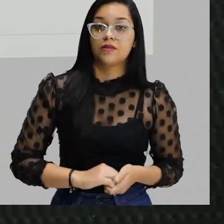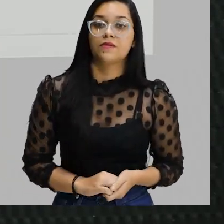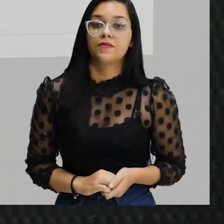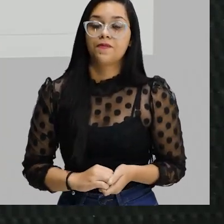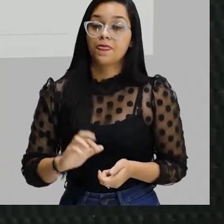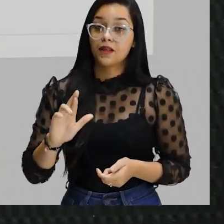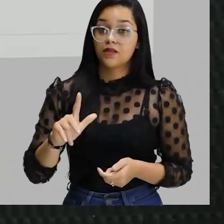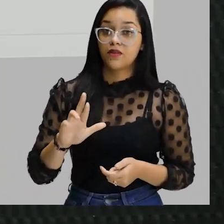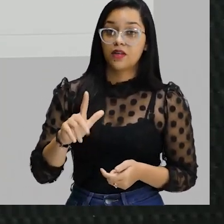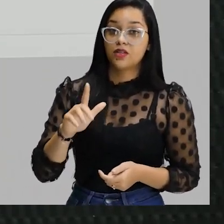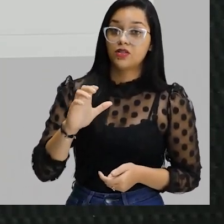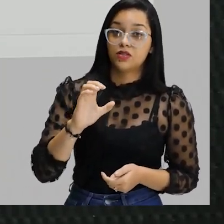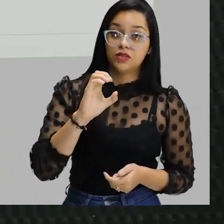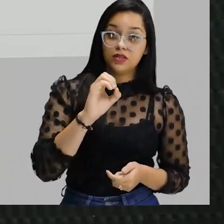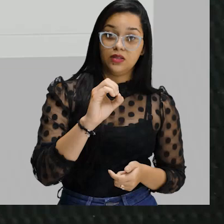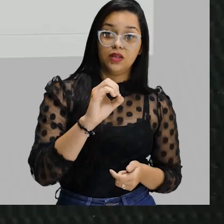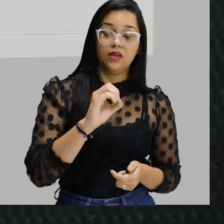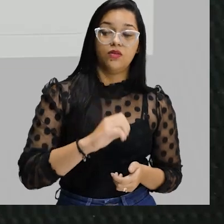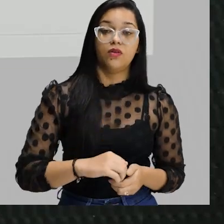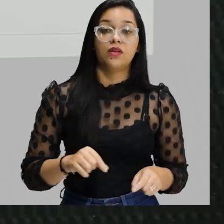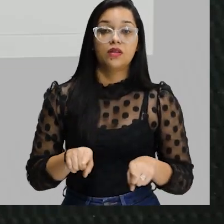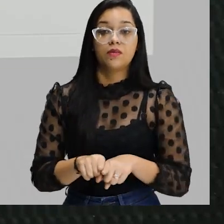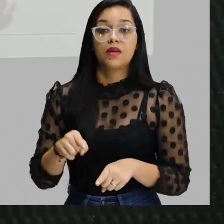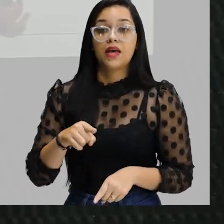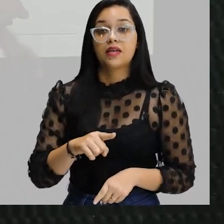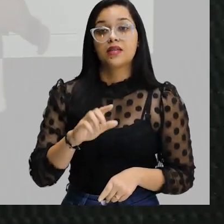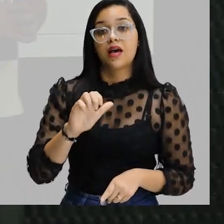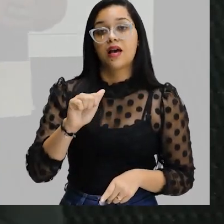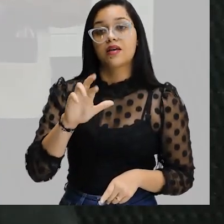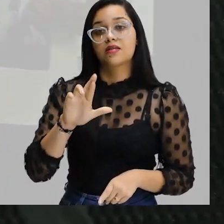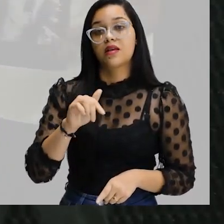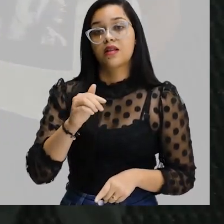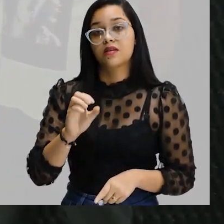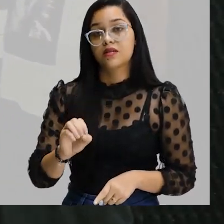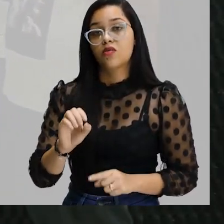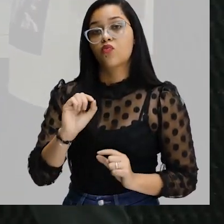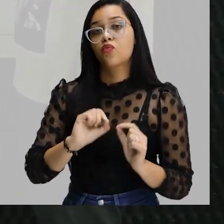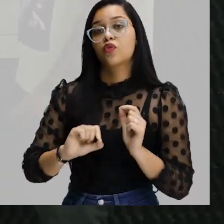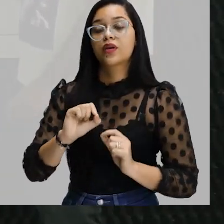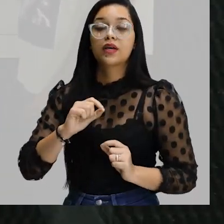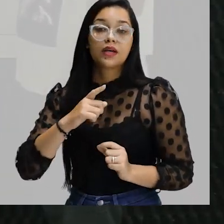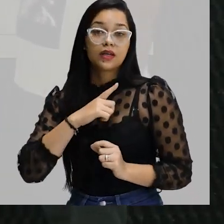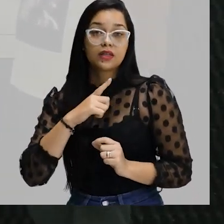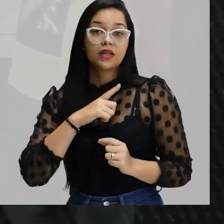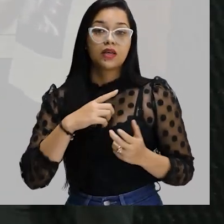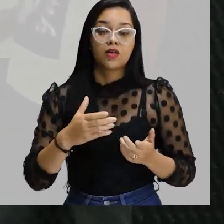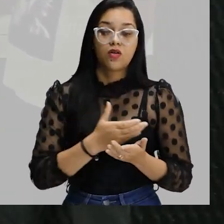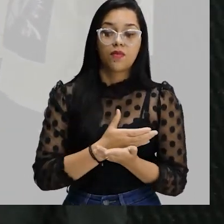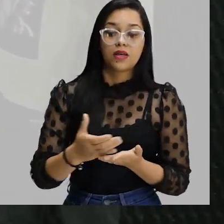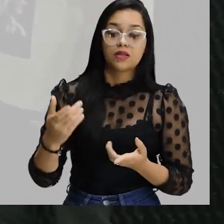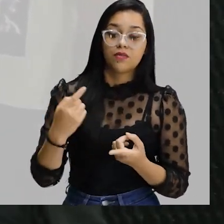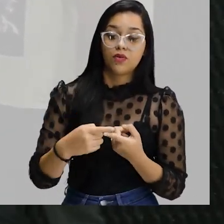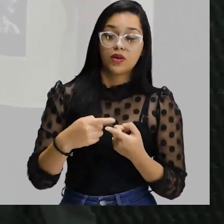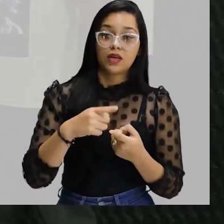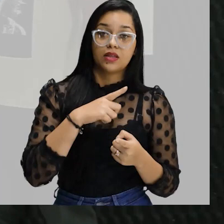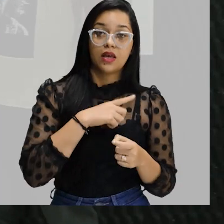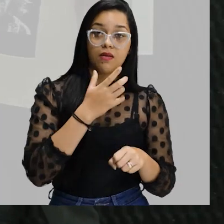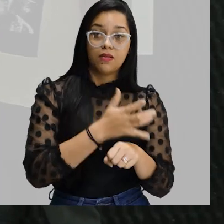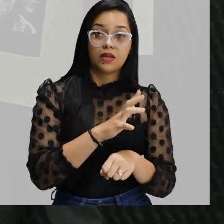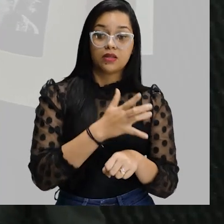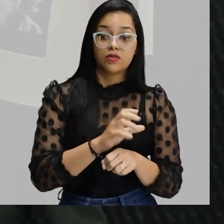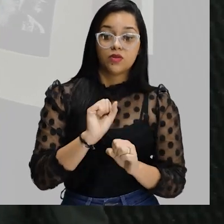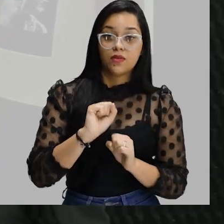certo? Diferente de zero, ok? E esta aceleração, ela age, né? Ela começa a agir porque nós temos a aplicação